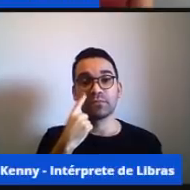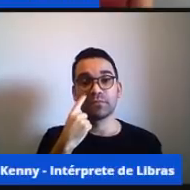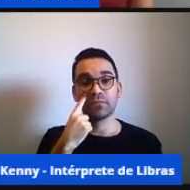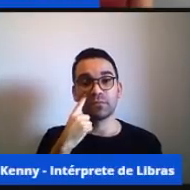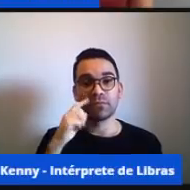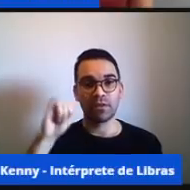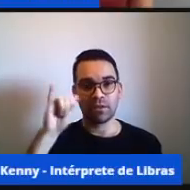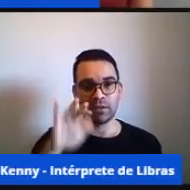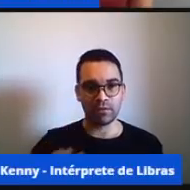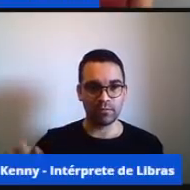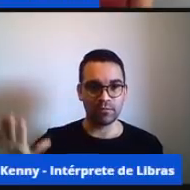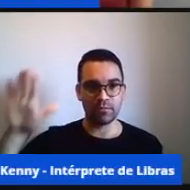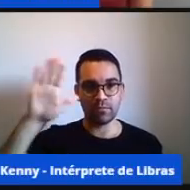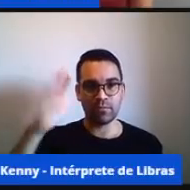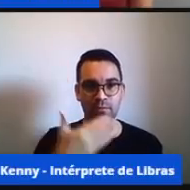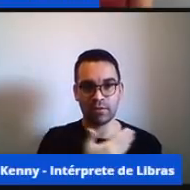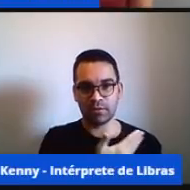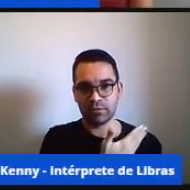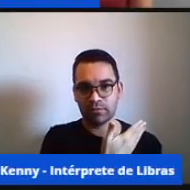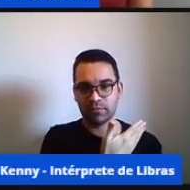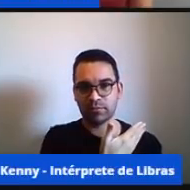para fazer uma comparação.